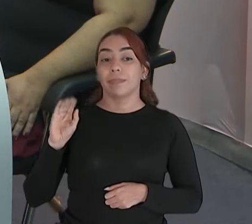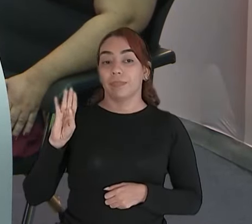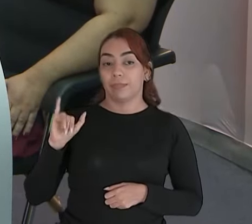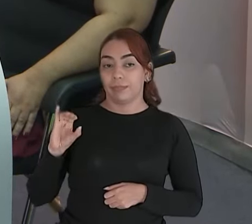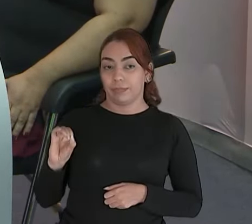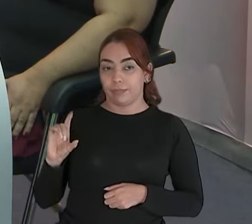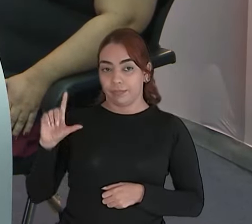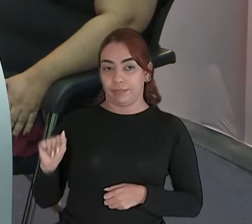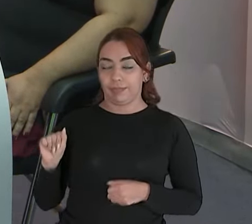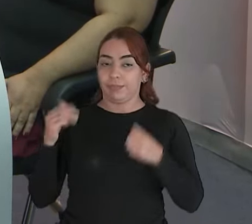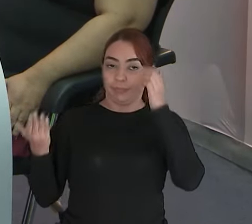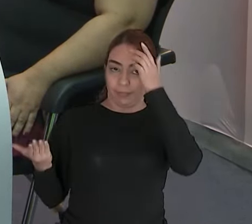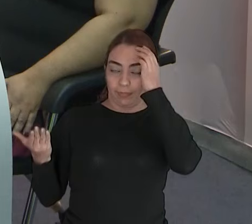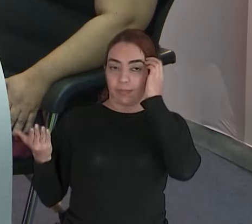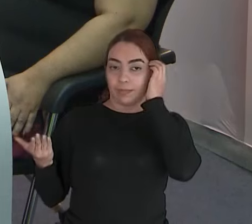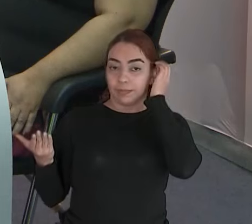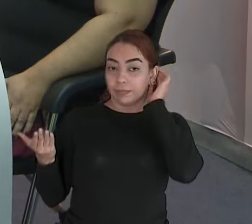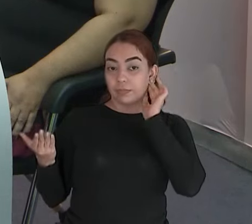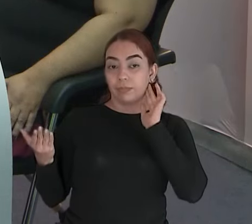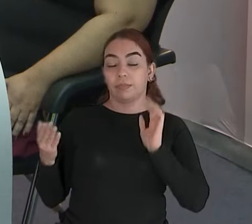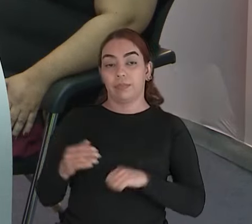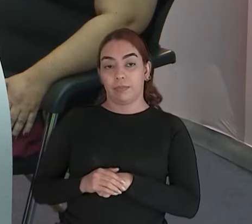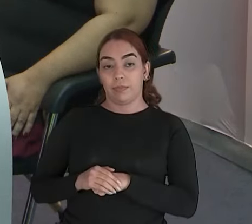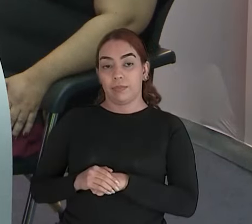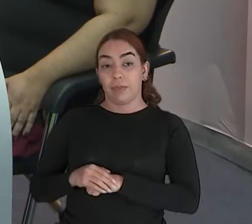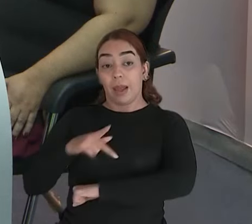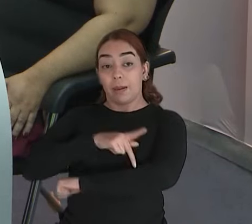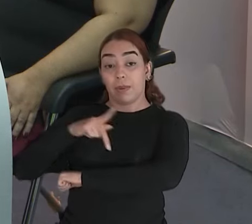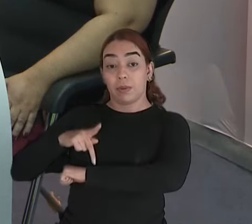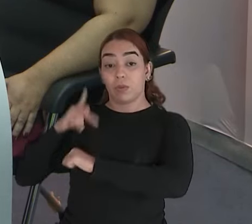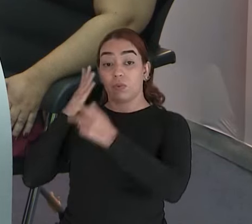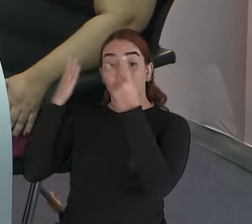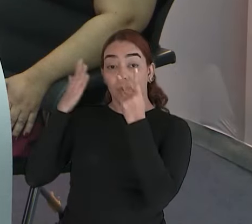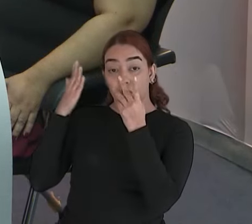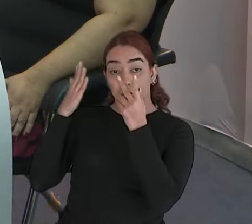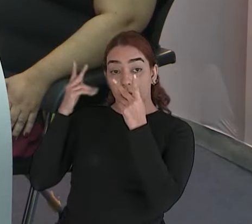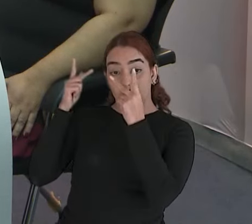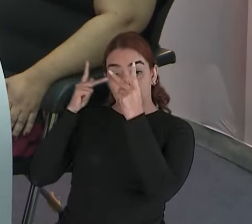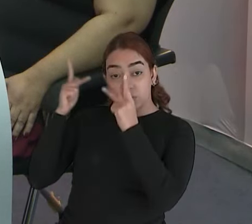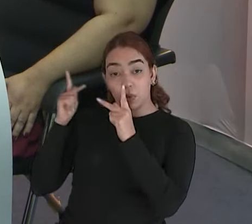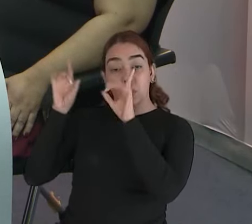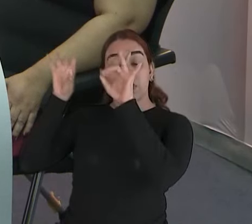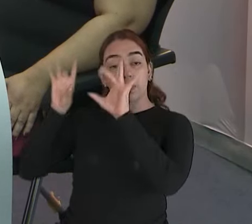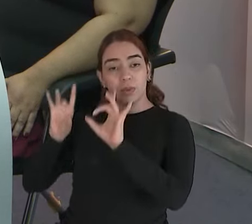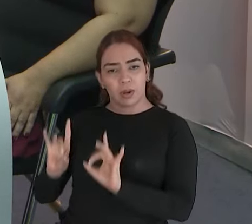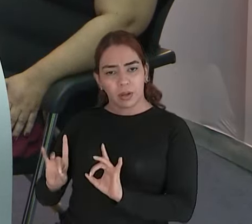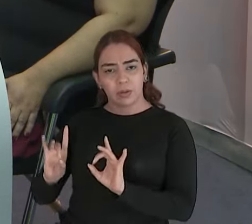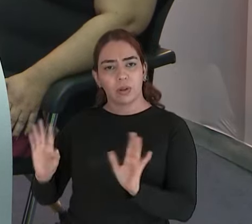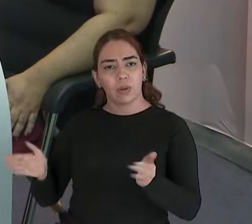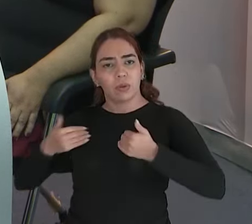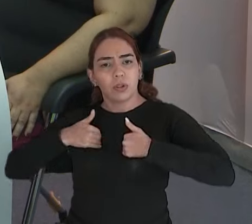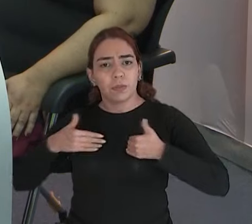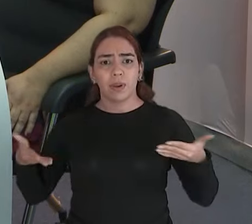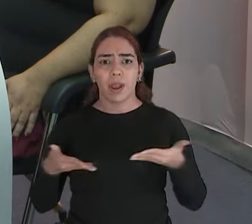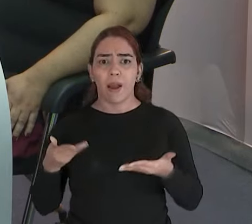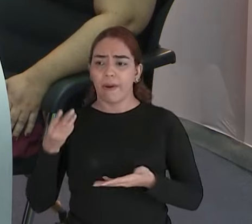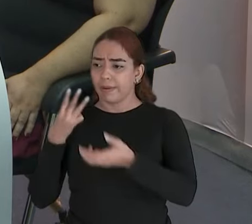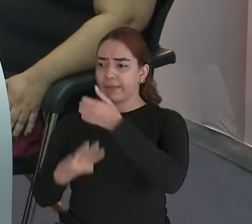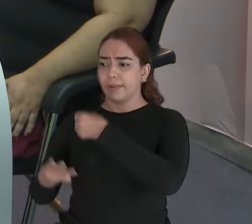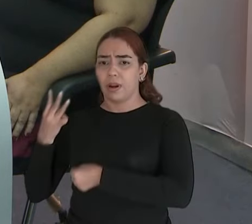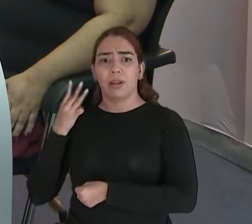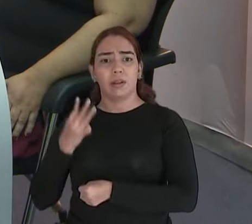Fabíola, você é psicopedagoga, especialista em autismo e teve o diagnóstico de autismo há 3 anos,